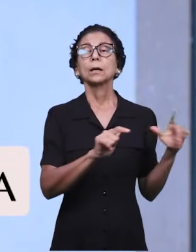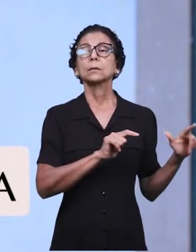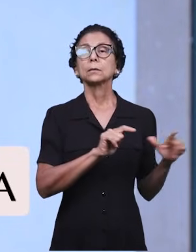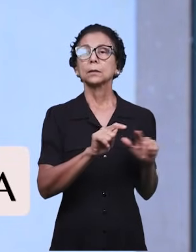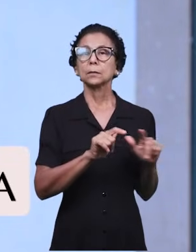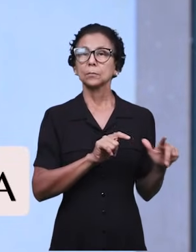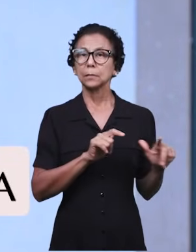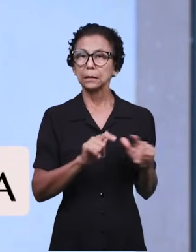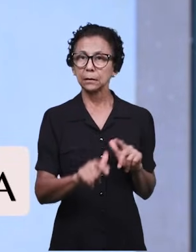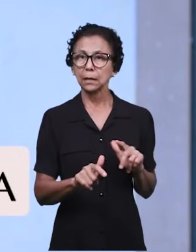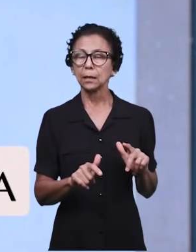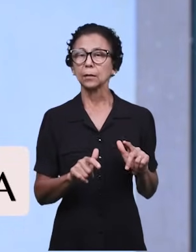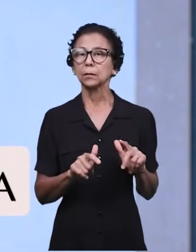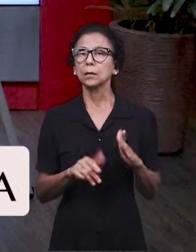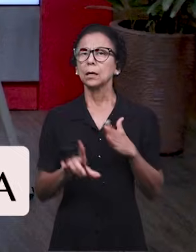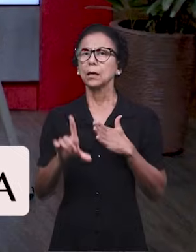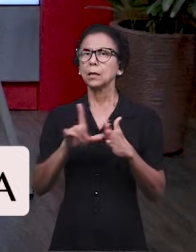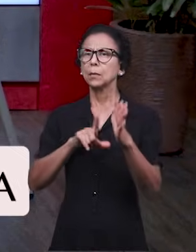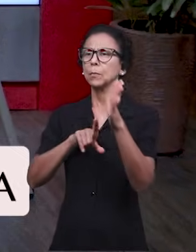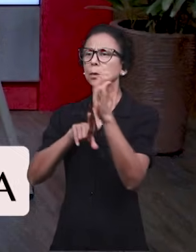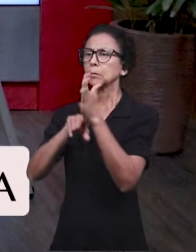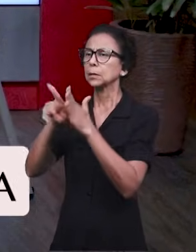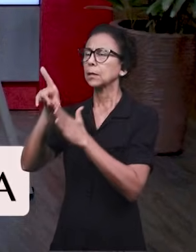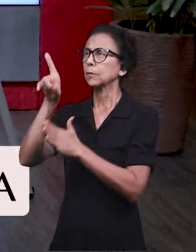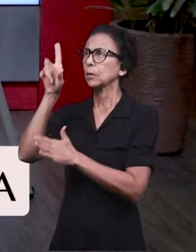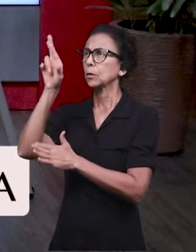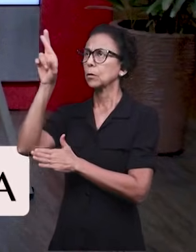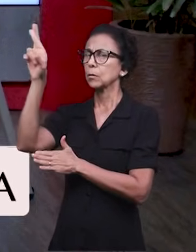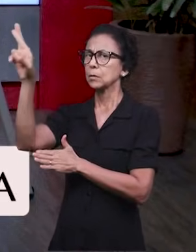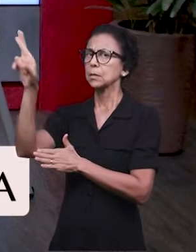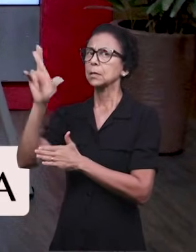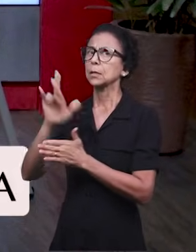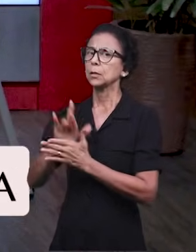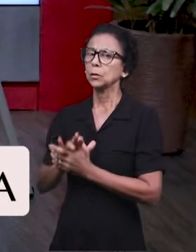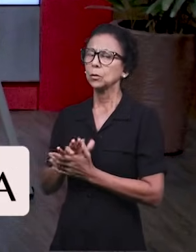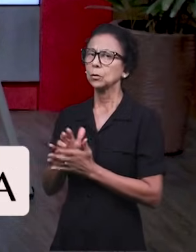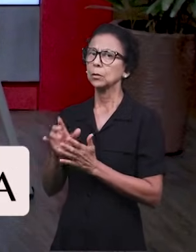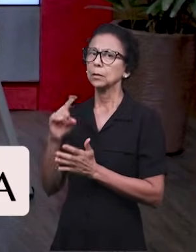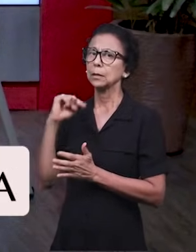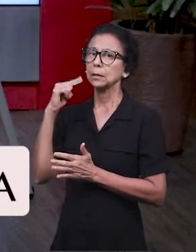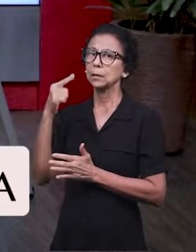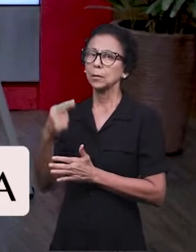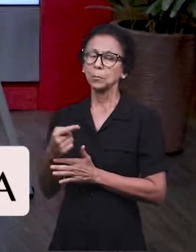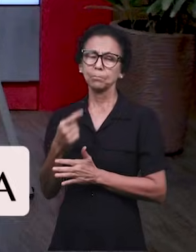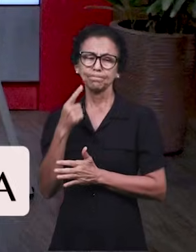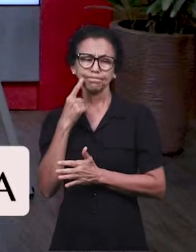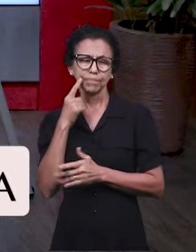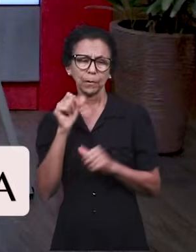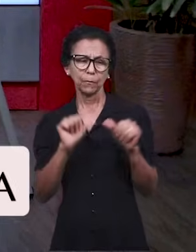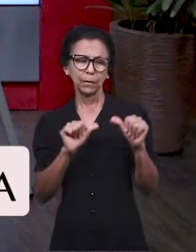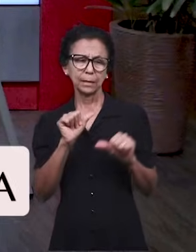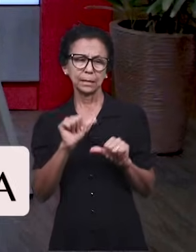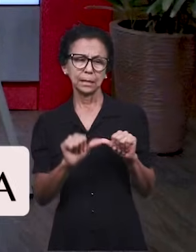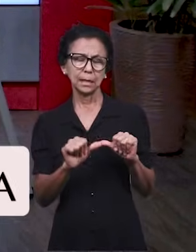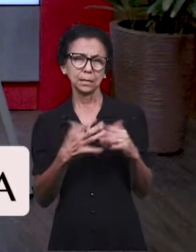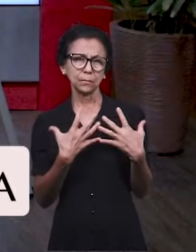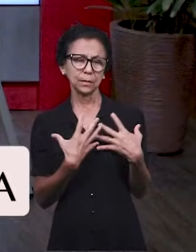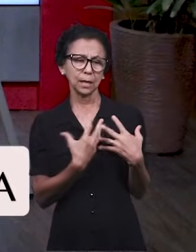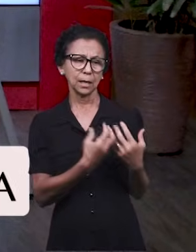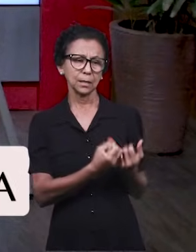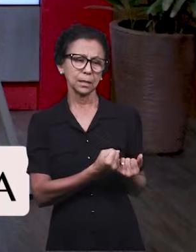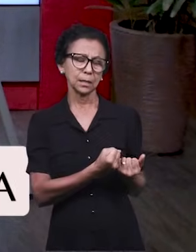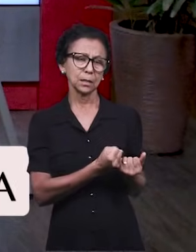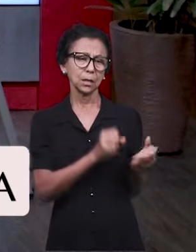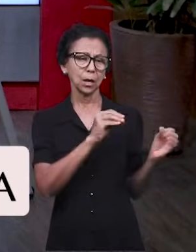sempre buscamos um conselho do Senhor e aceitamos as ofertas de ser transferido para